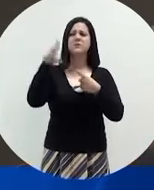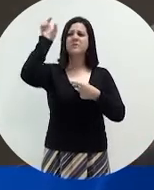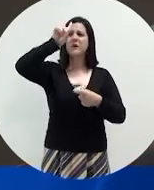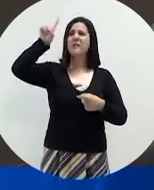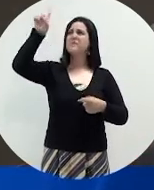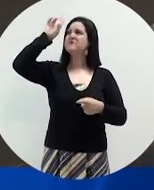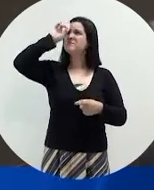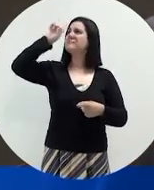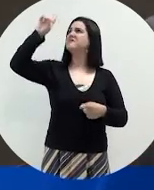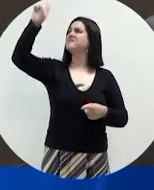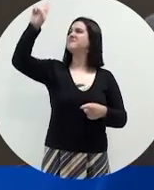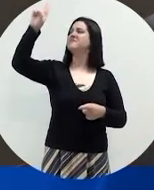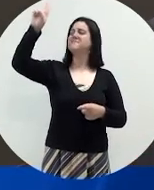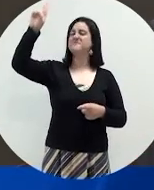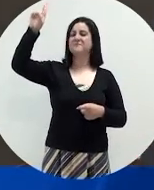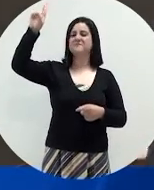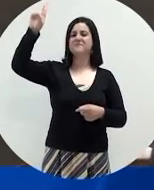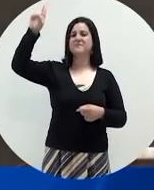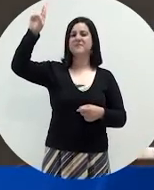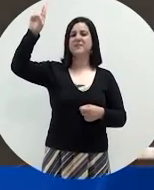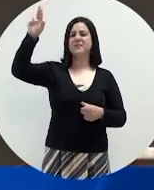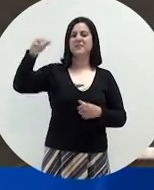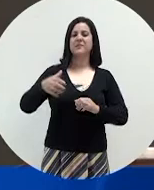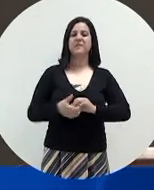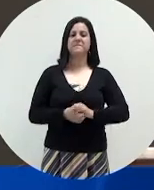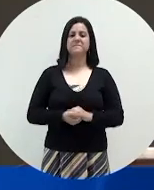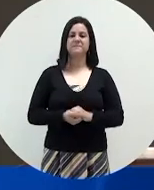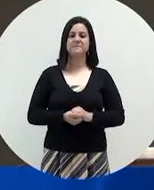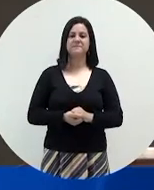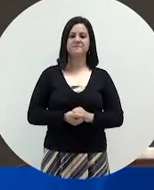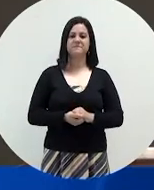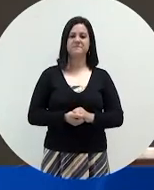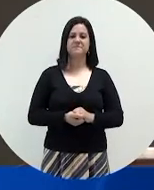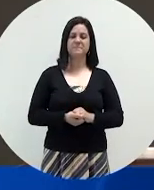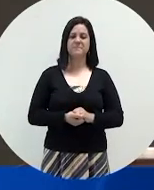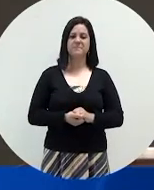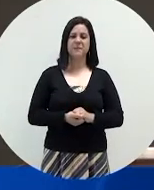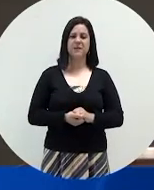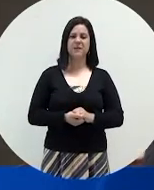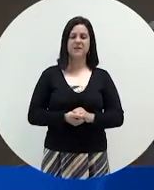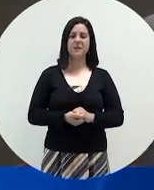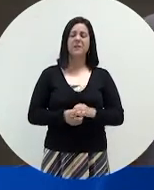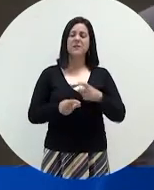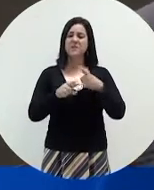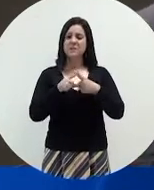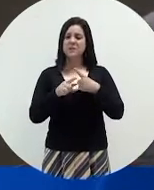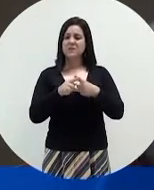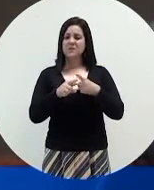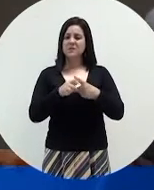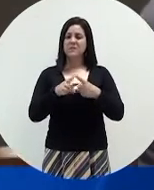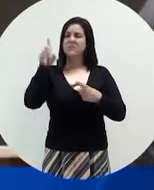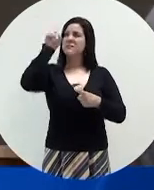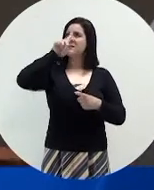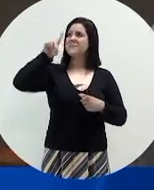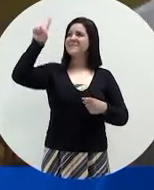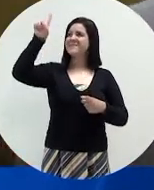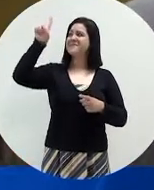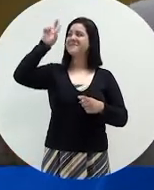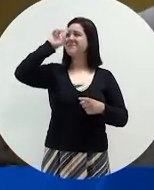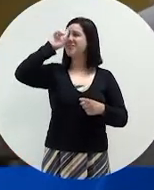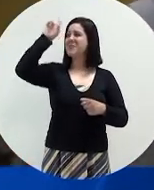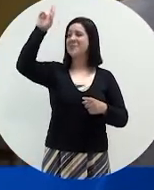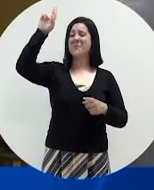existe um Deus Todo-Poderoso. Dura coisa é escoiciar contra o ferrão, você vai se machucar. Segunda